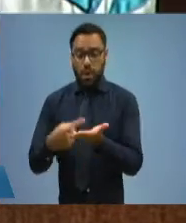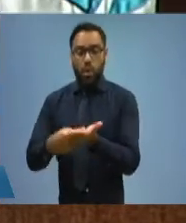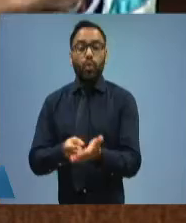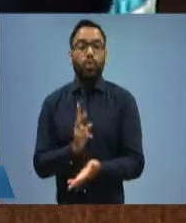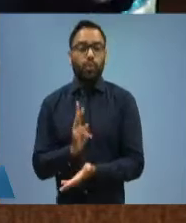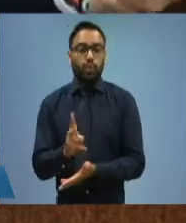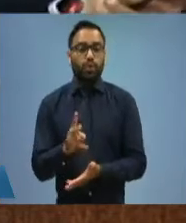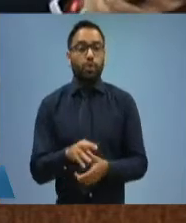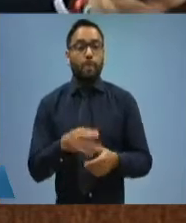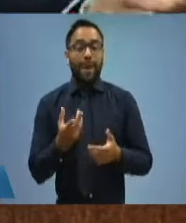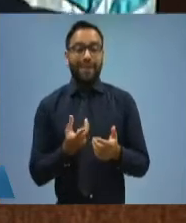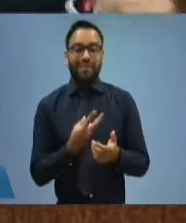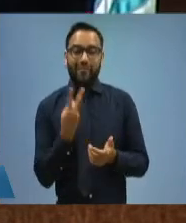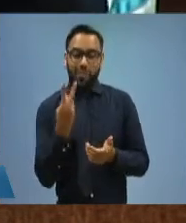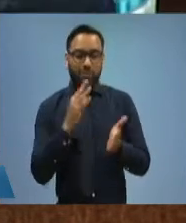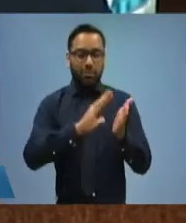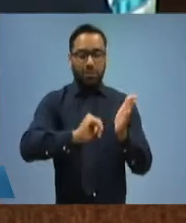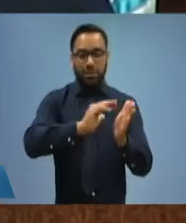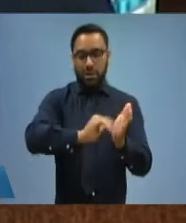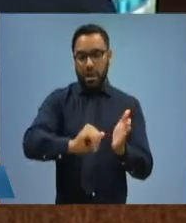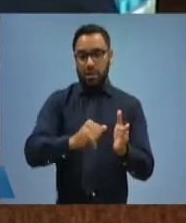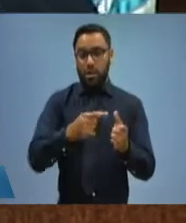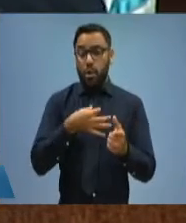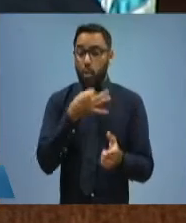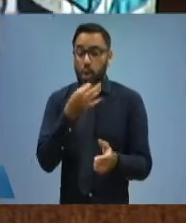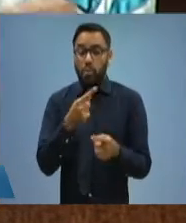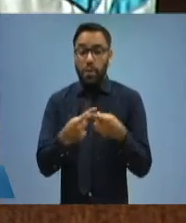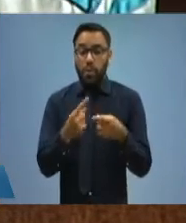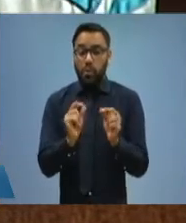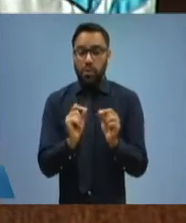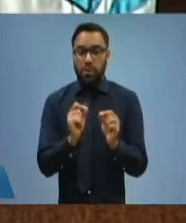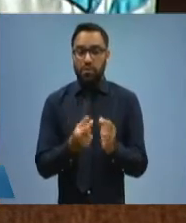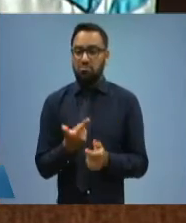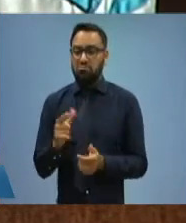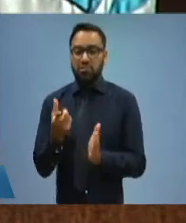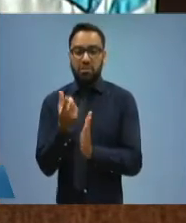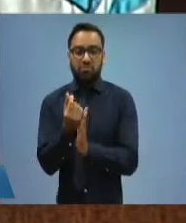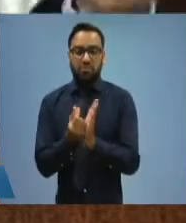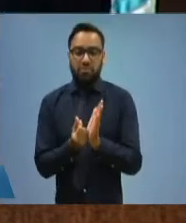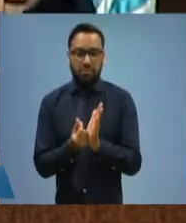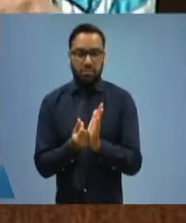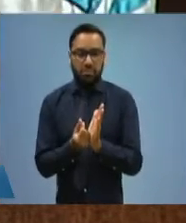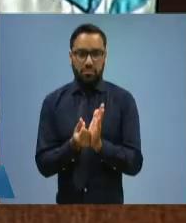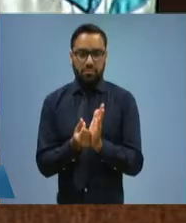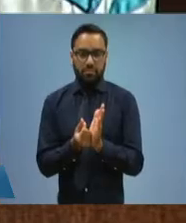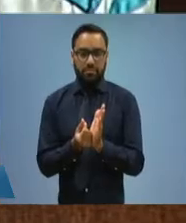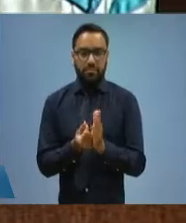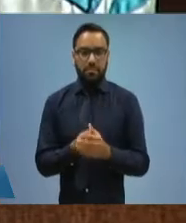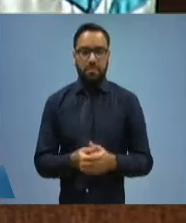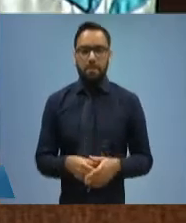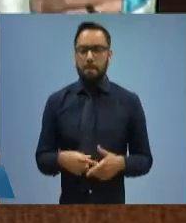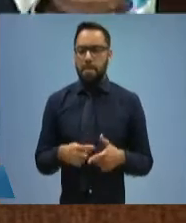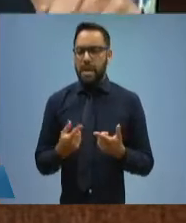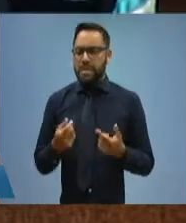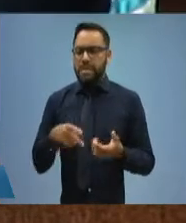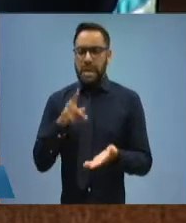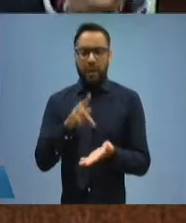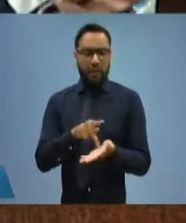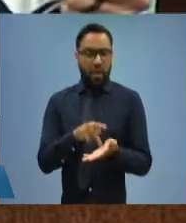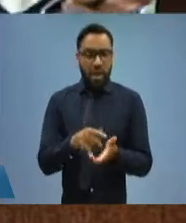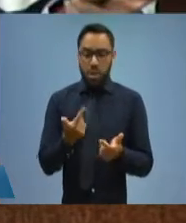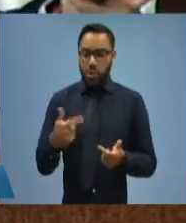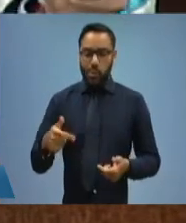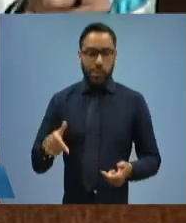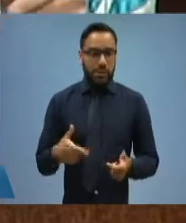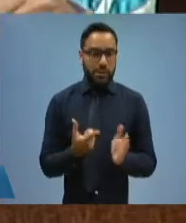dois foram retirados com o argumento, vereador Maico, que não tinha dotação orçamentária para tal atividade. Porém, não precisa de dotação orçamentária, não está criando